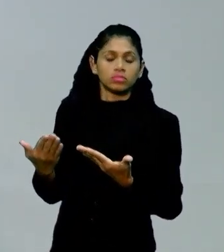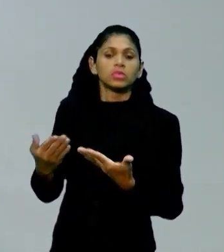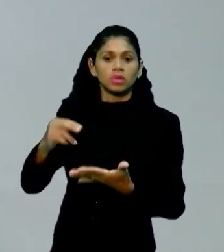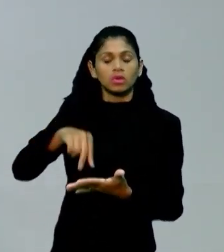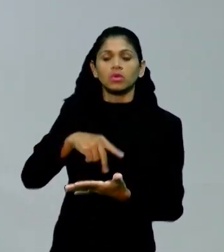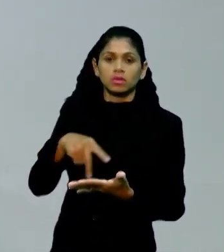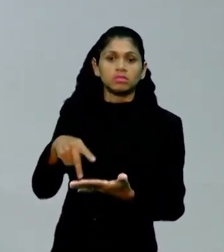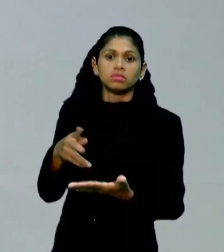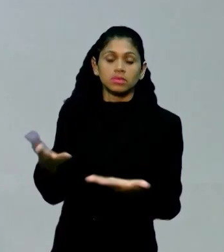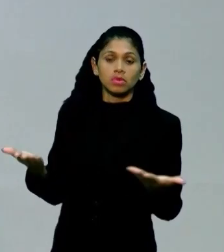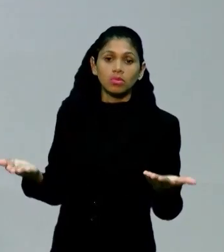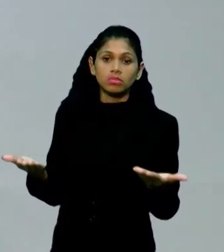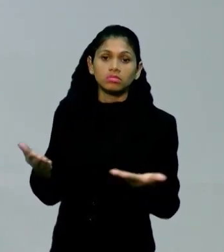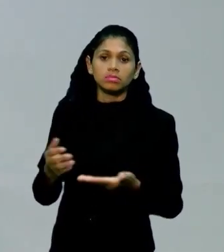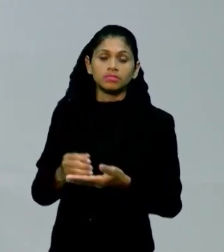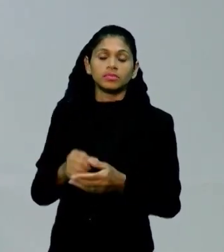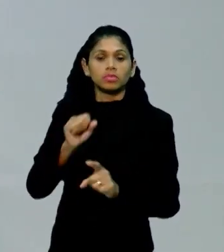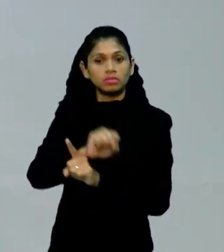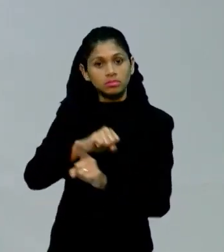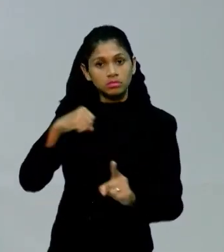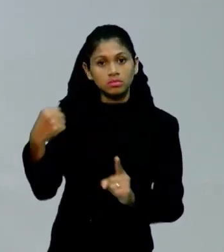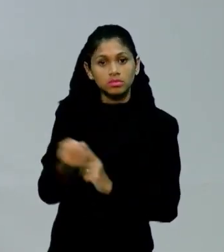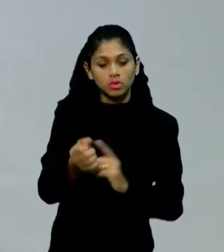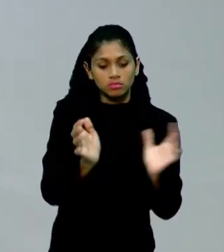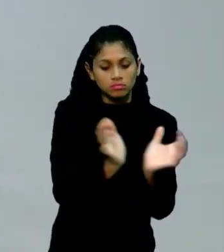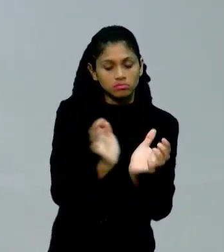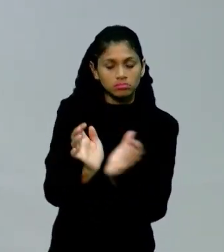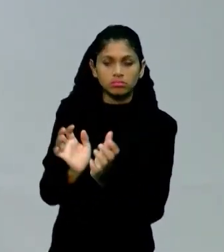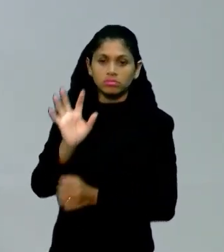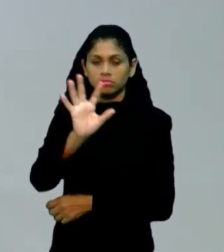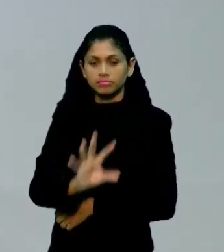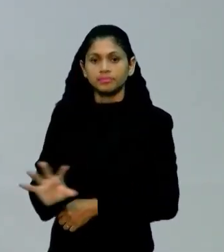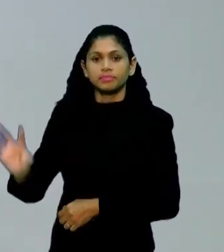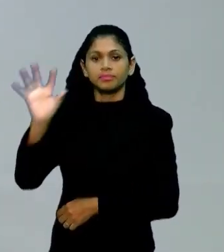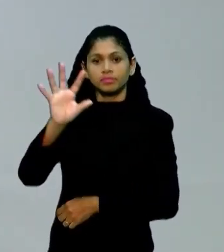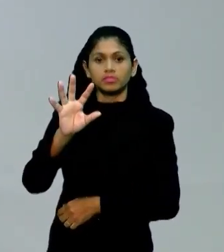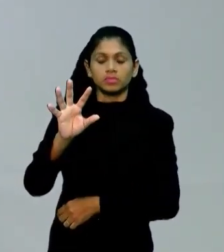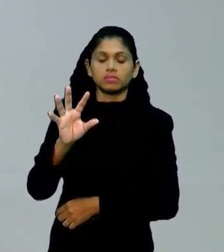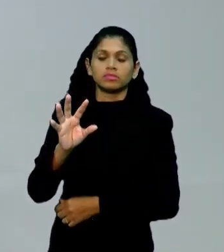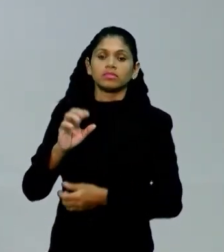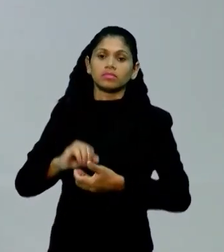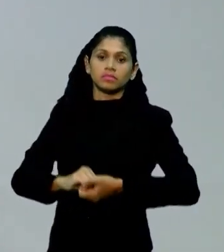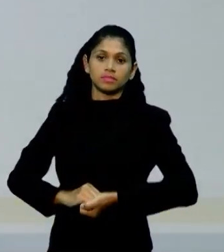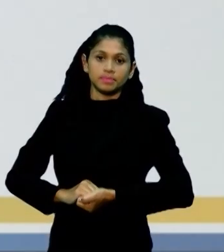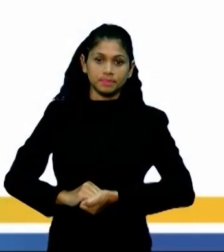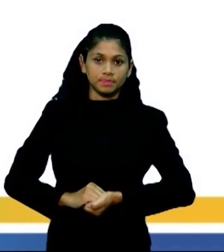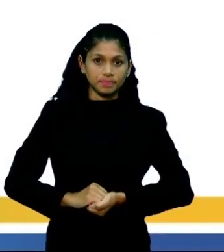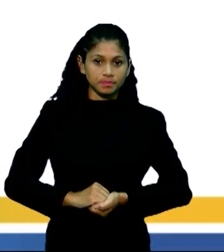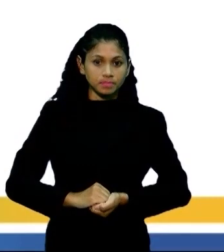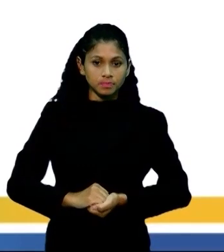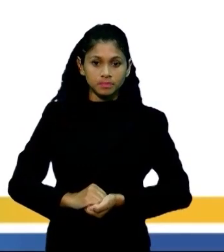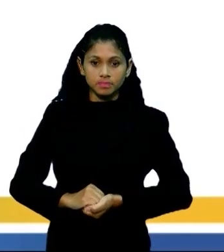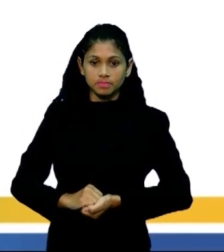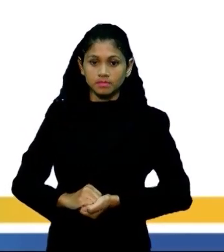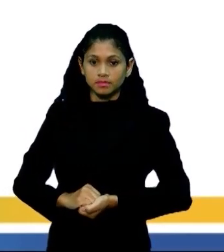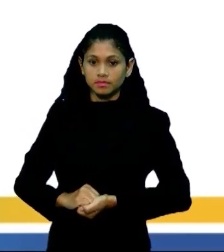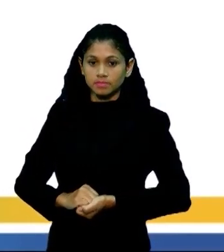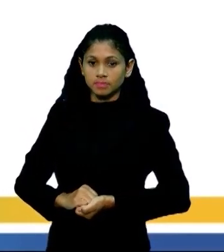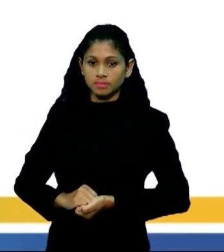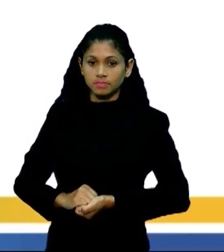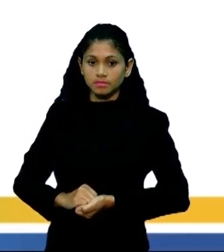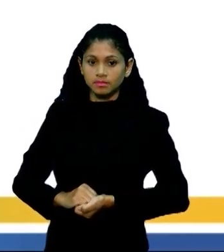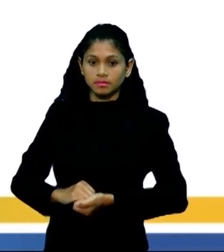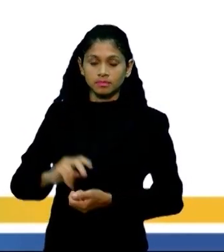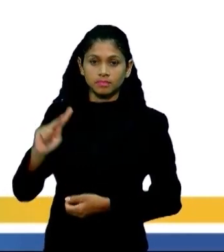comunidade como sociedade é todo direcionamento e mapeamento que a gente vai fazer por meio dessa habilidade Tranquilo então vamos paraa próxima